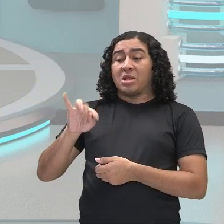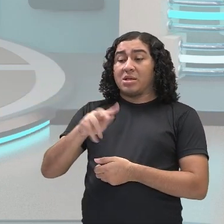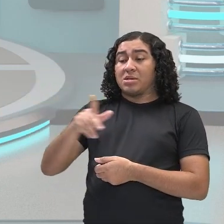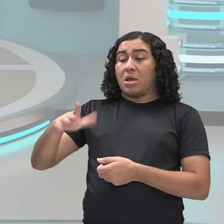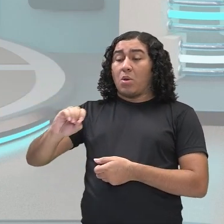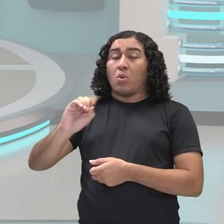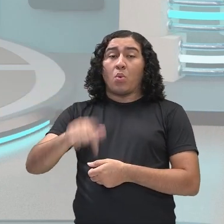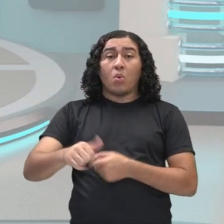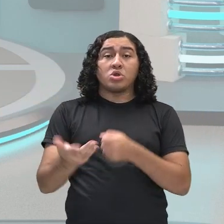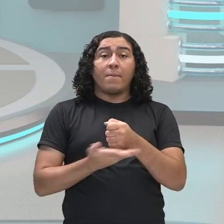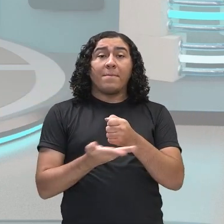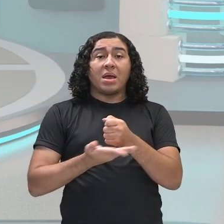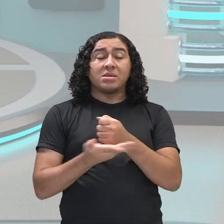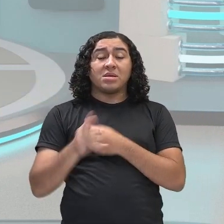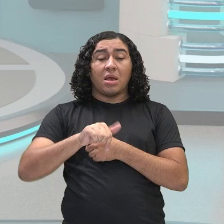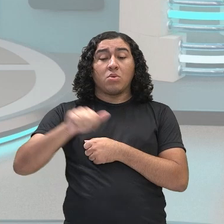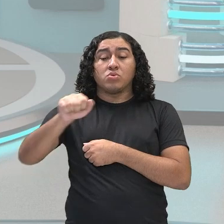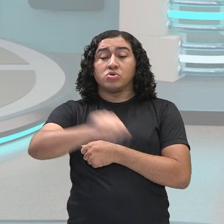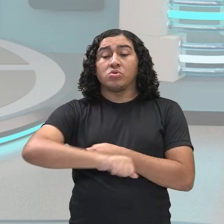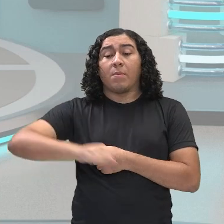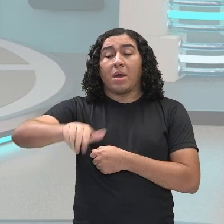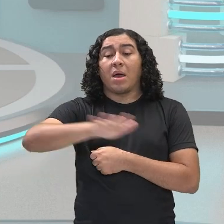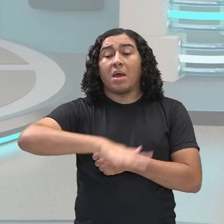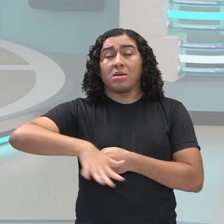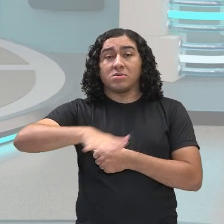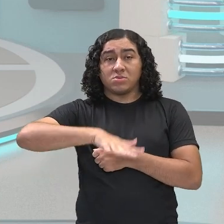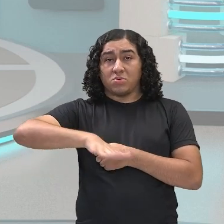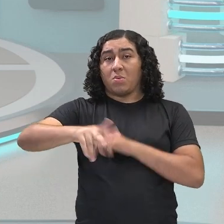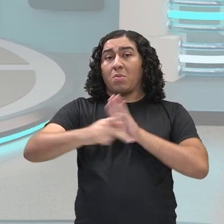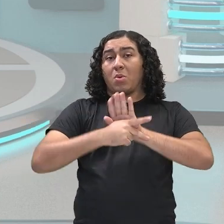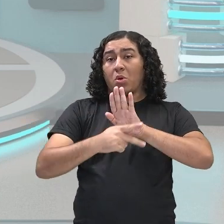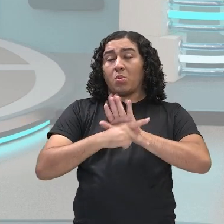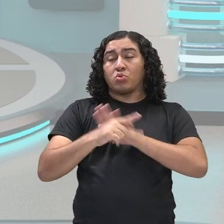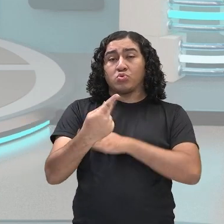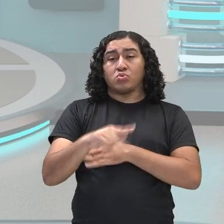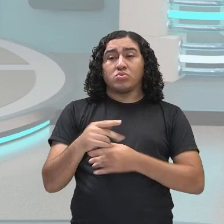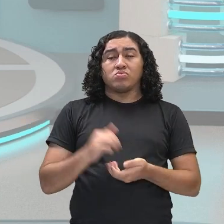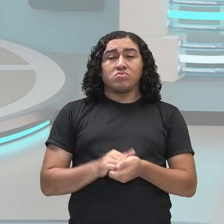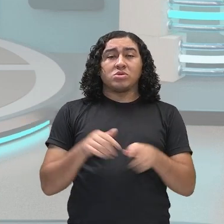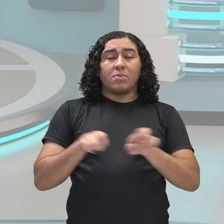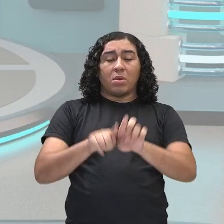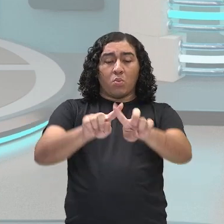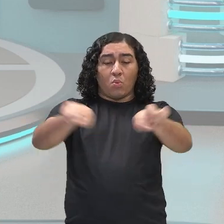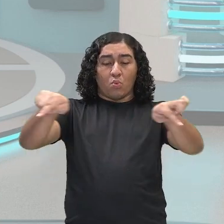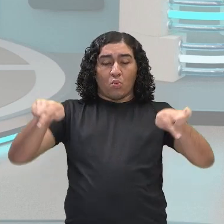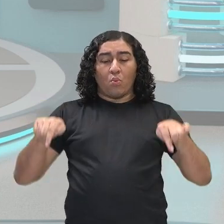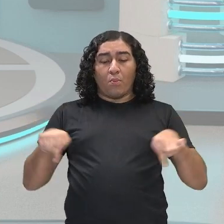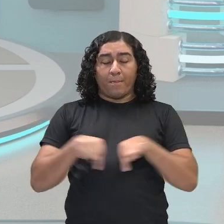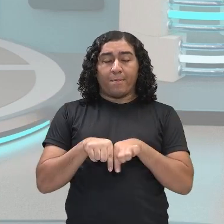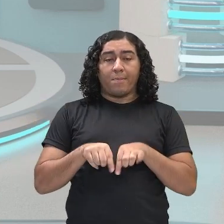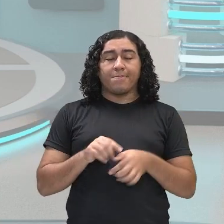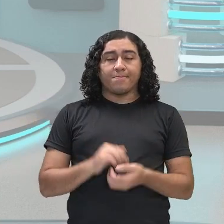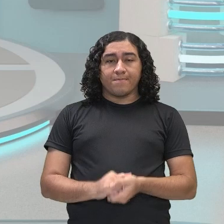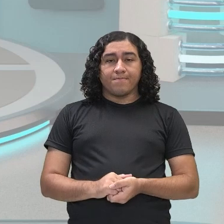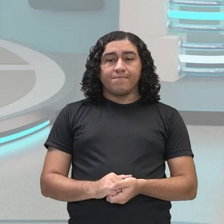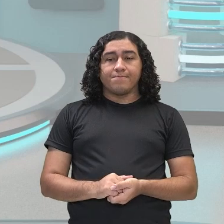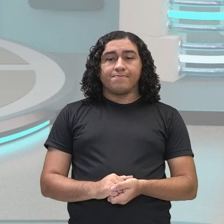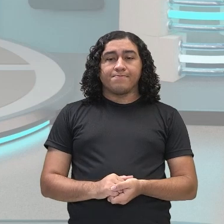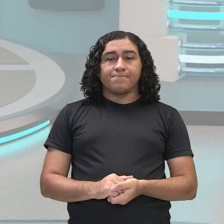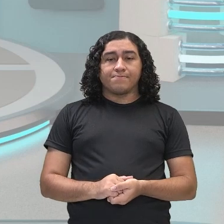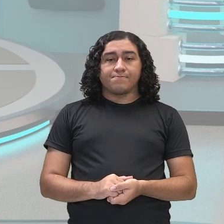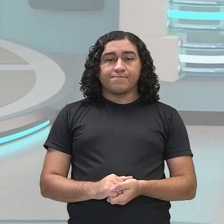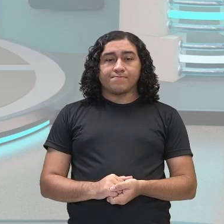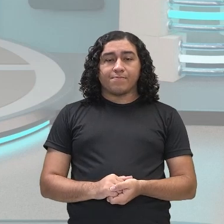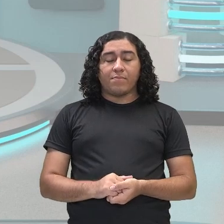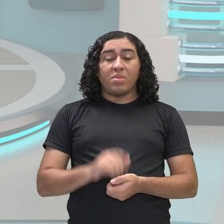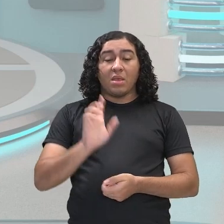ser o ambiente, o próprio espaço, a delimitação. E essa